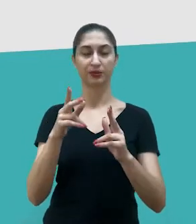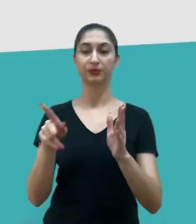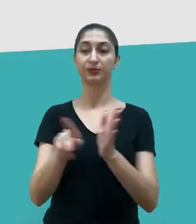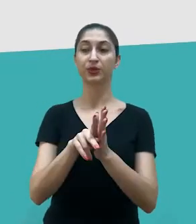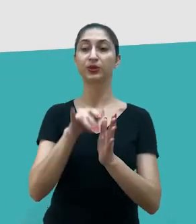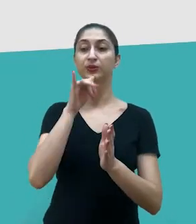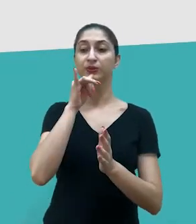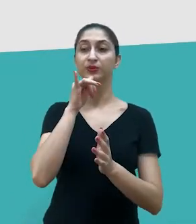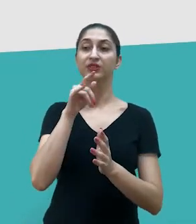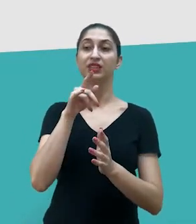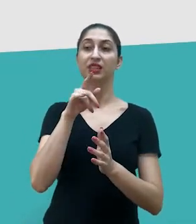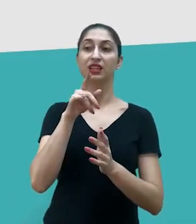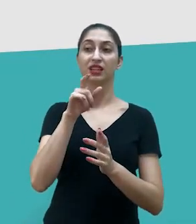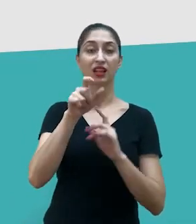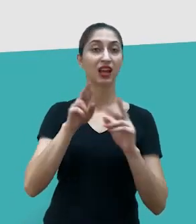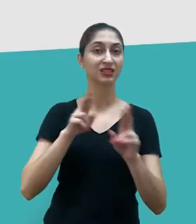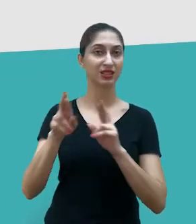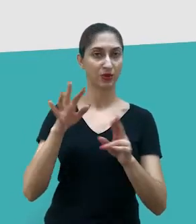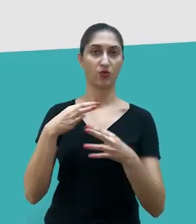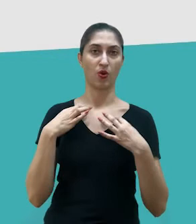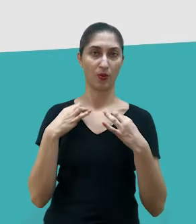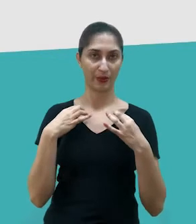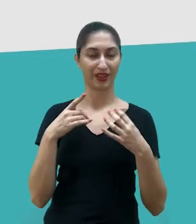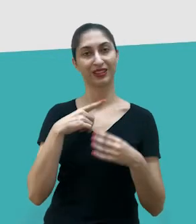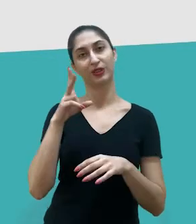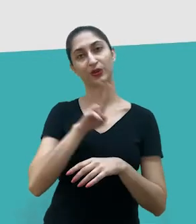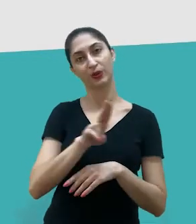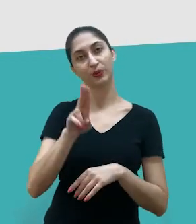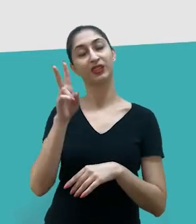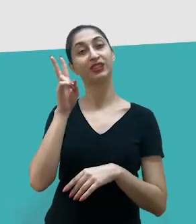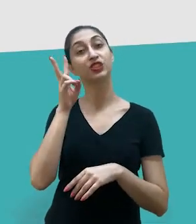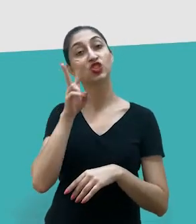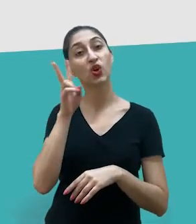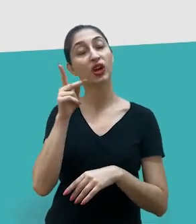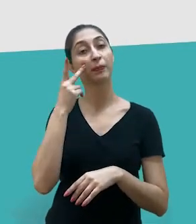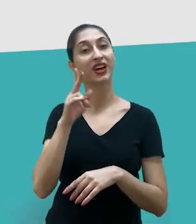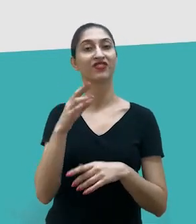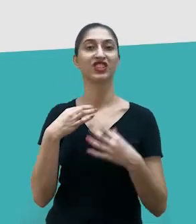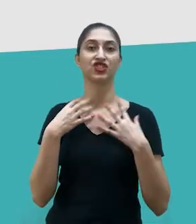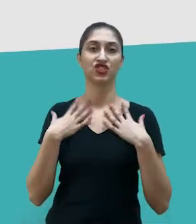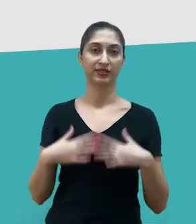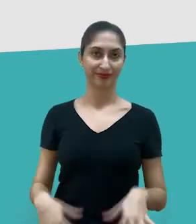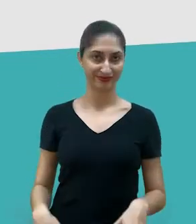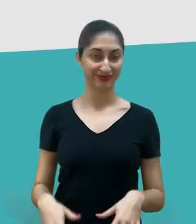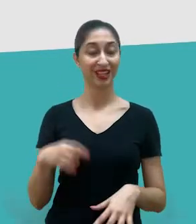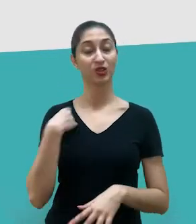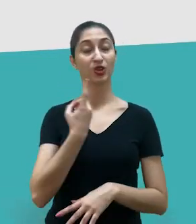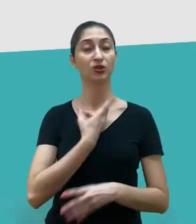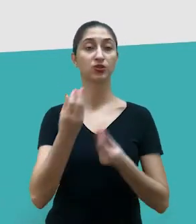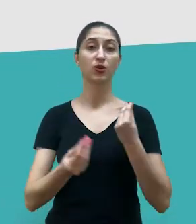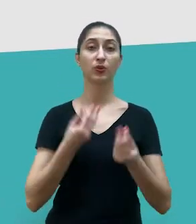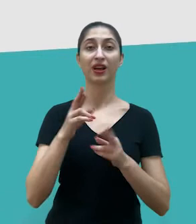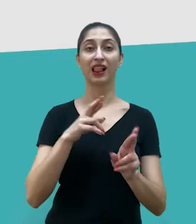ato de se vestir, que é Histórias para Vestir. E ela mostra como que as nossas relações, as